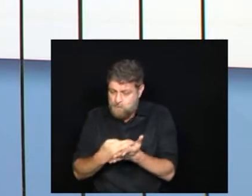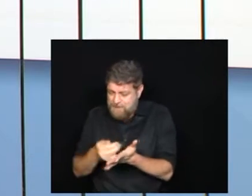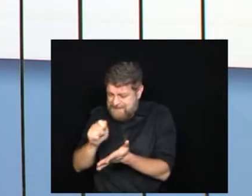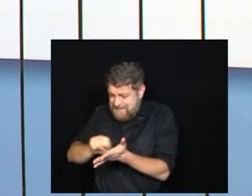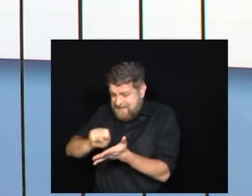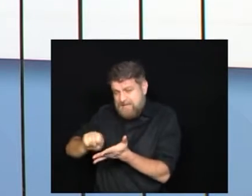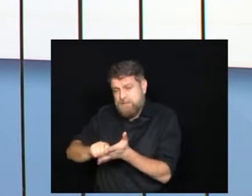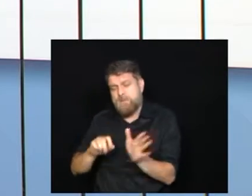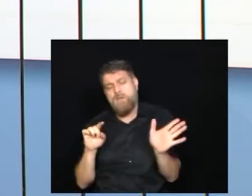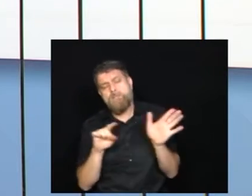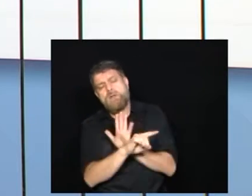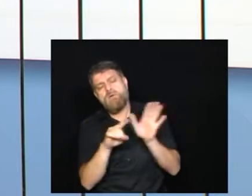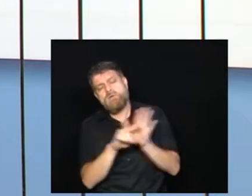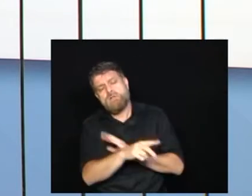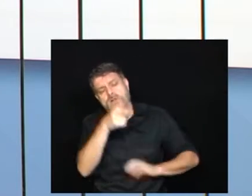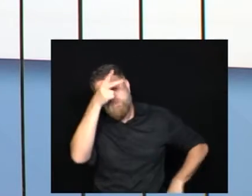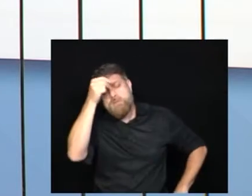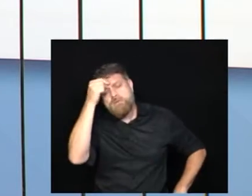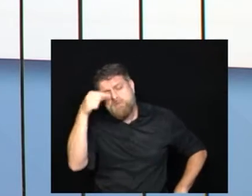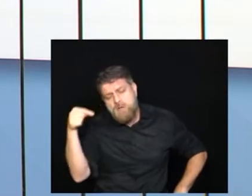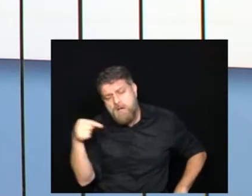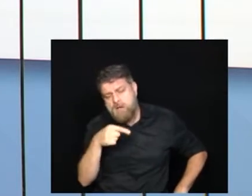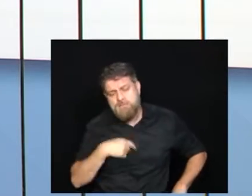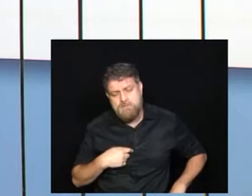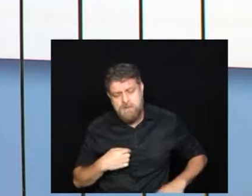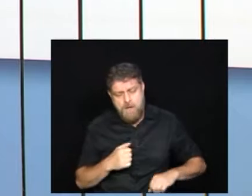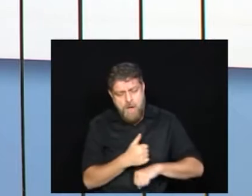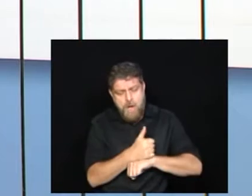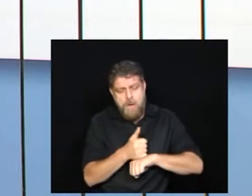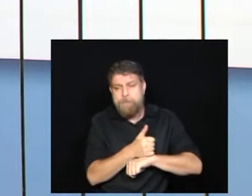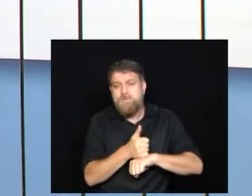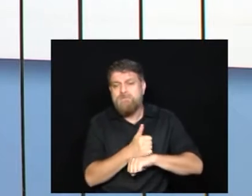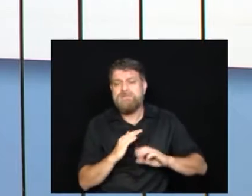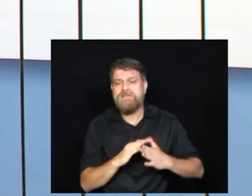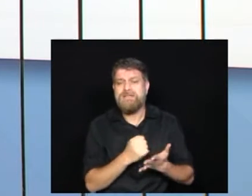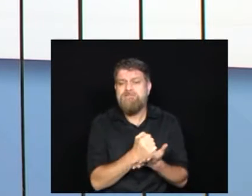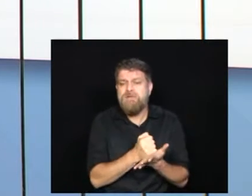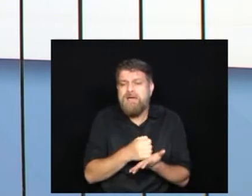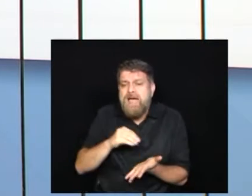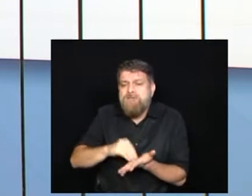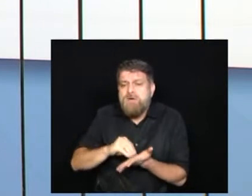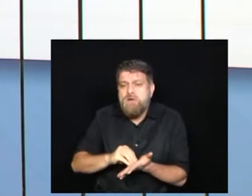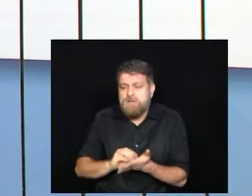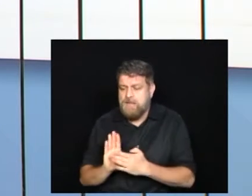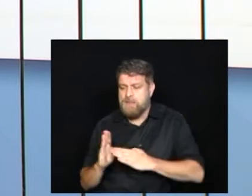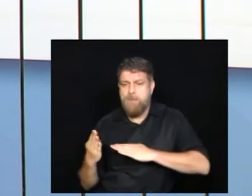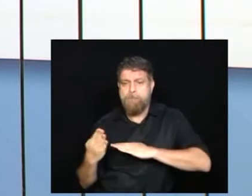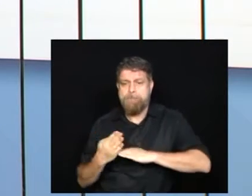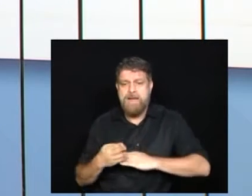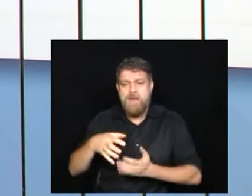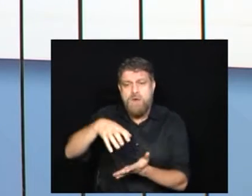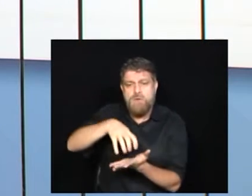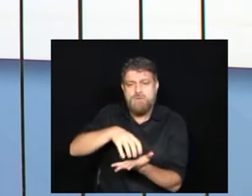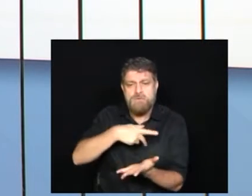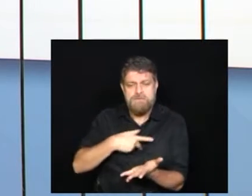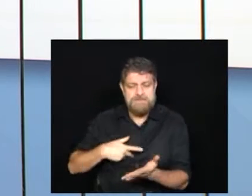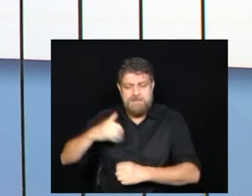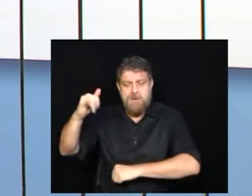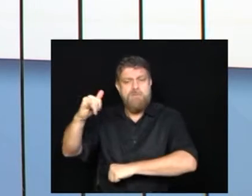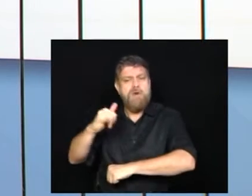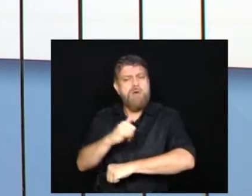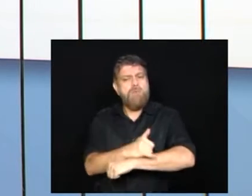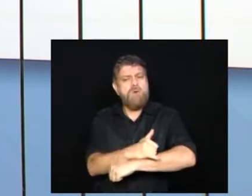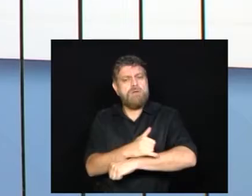requerimento pedindo informações sobre a falta de farmacêuticos na Unidade Básica de Saúde do Jardim